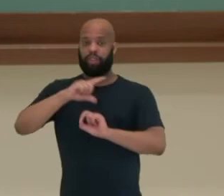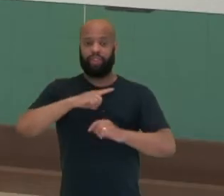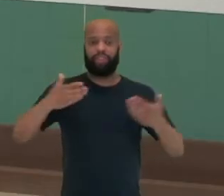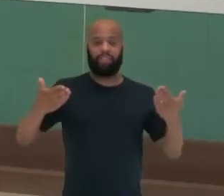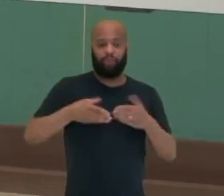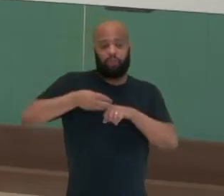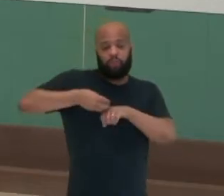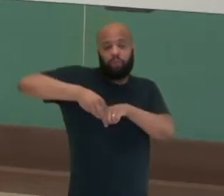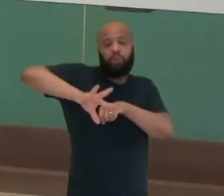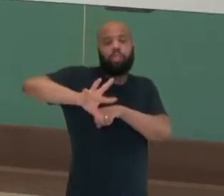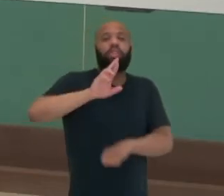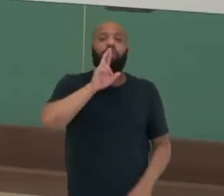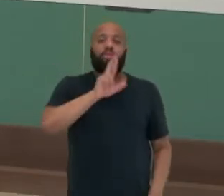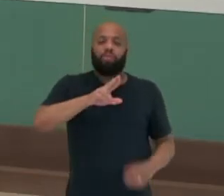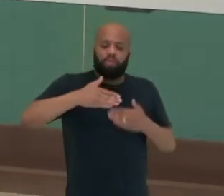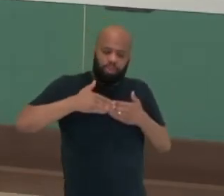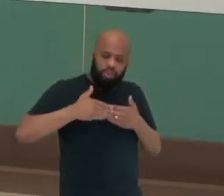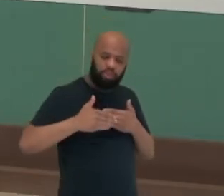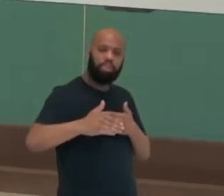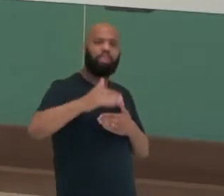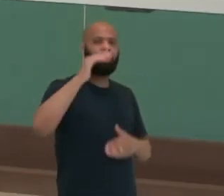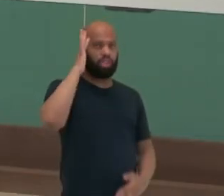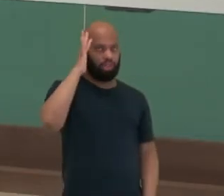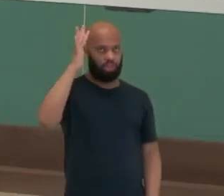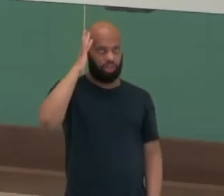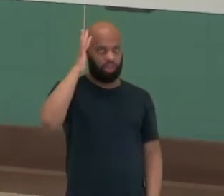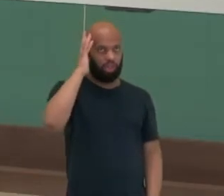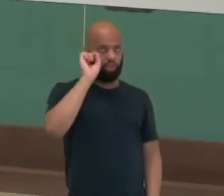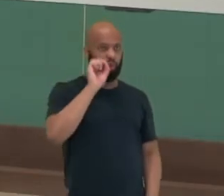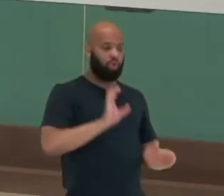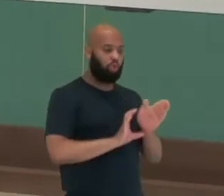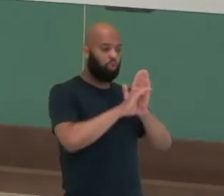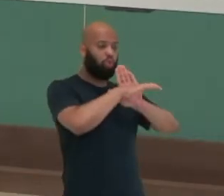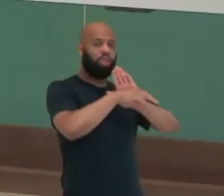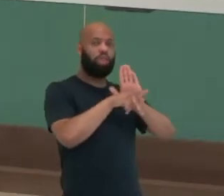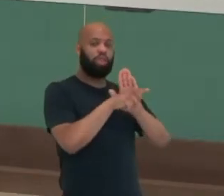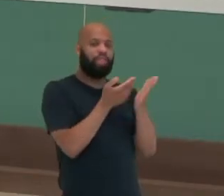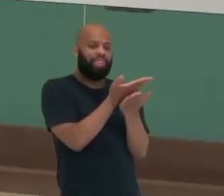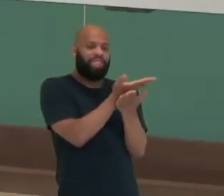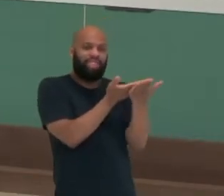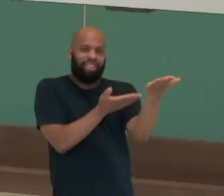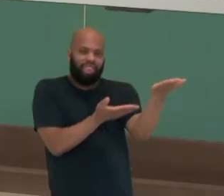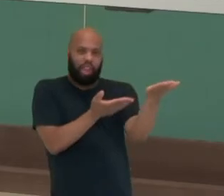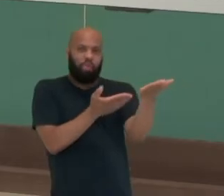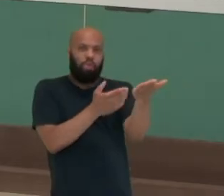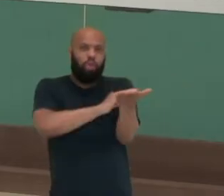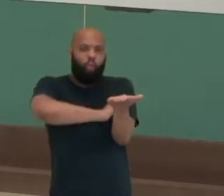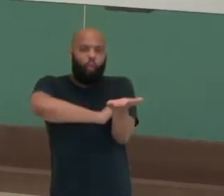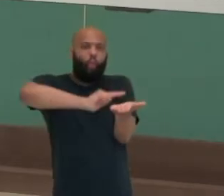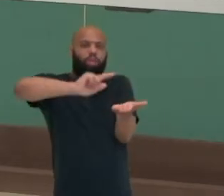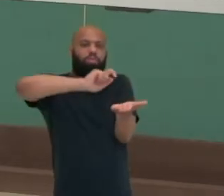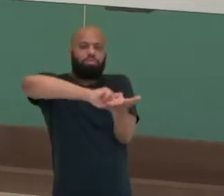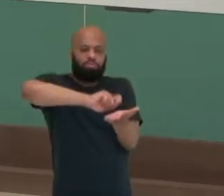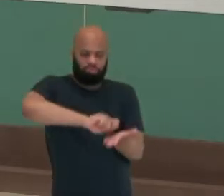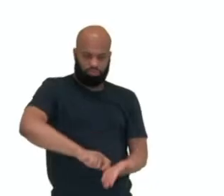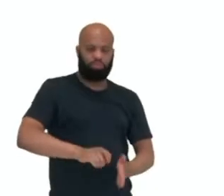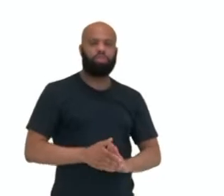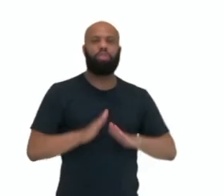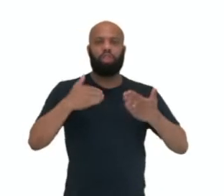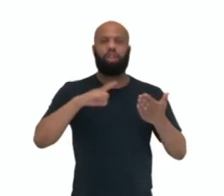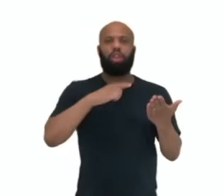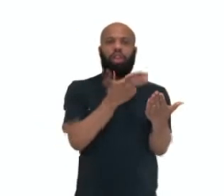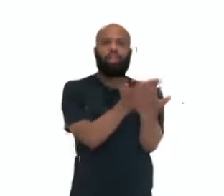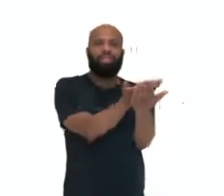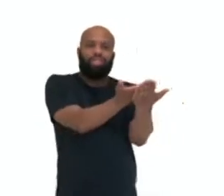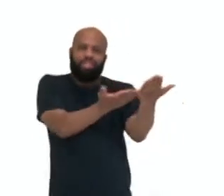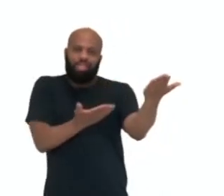de resposta a partir da teoria, do conceito de tábula rasa em John Locke. Vamos lá? A teoria da